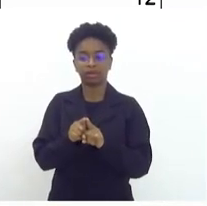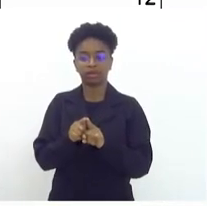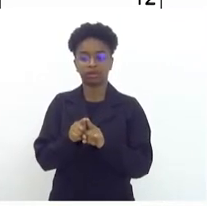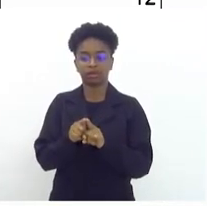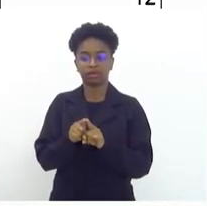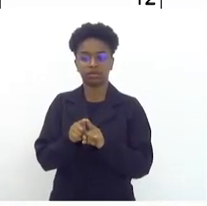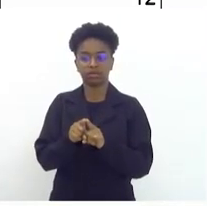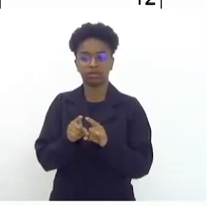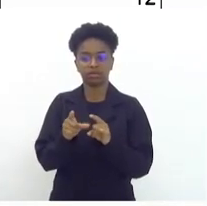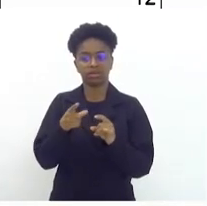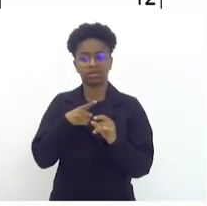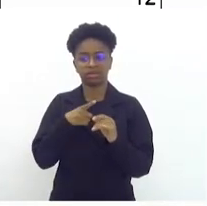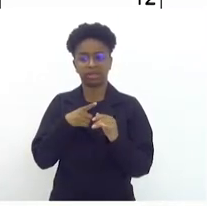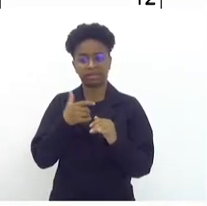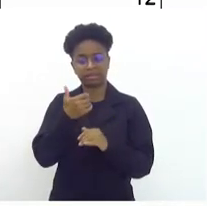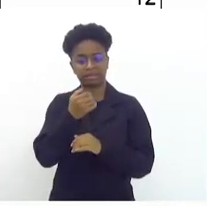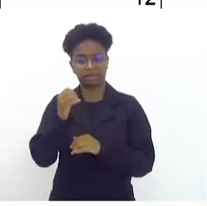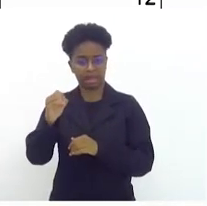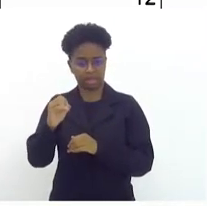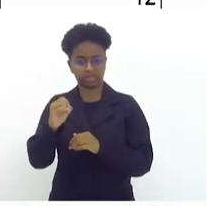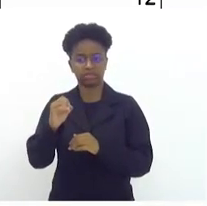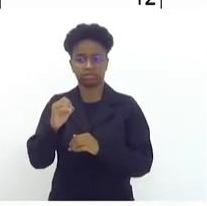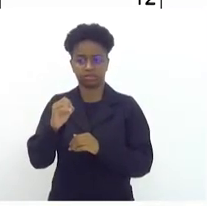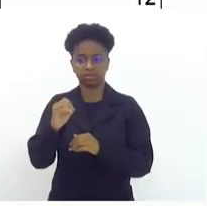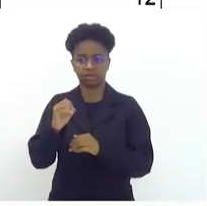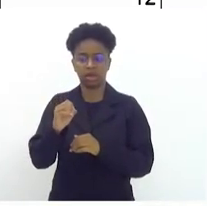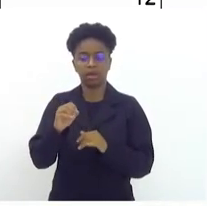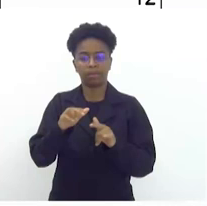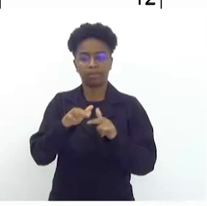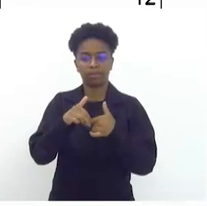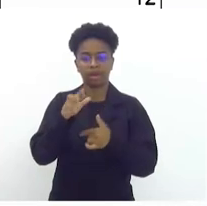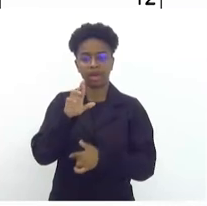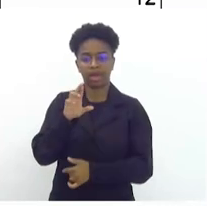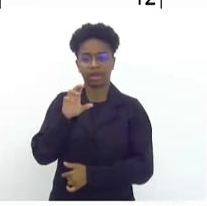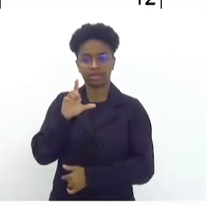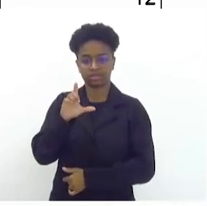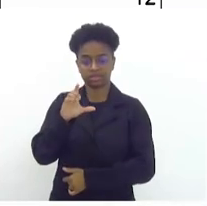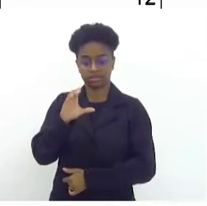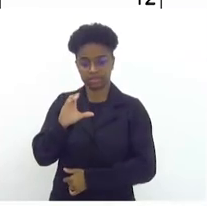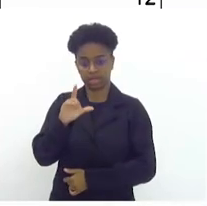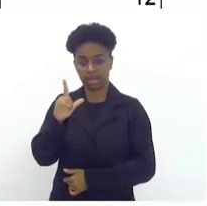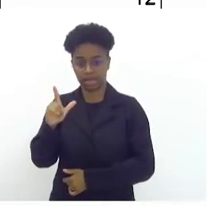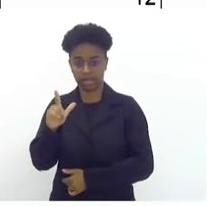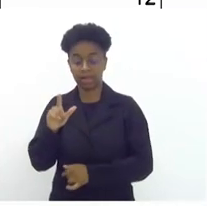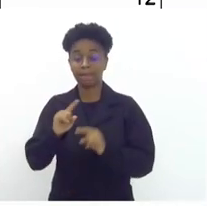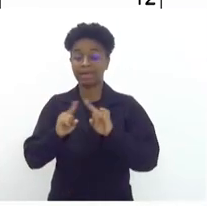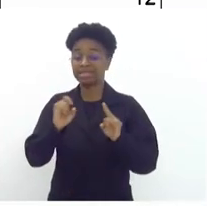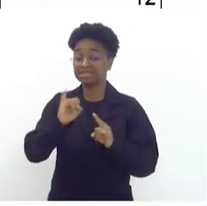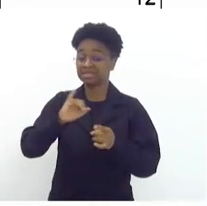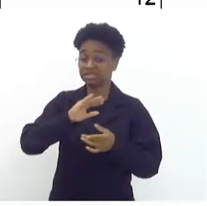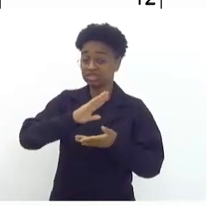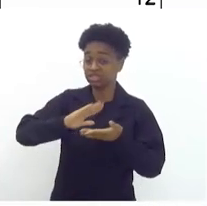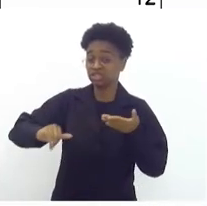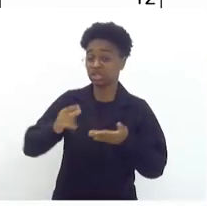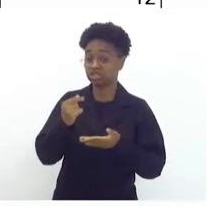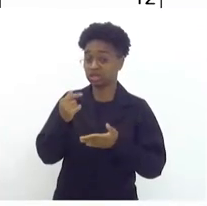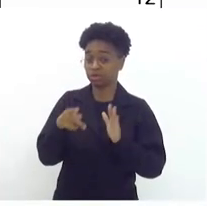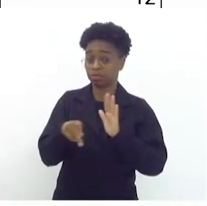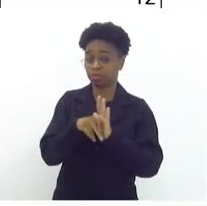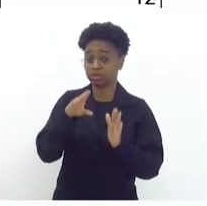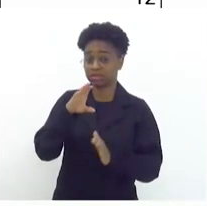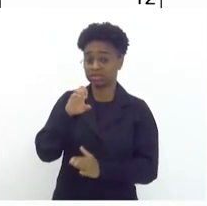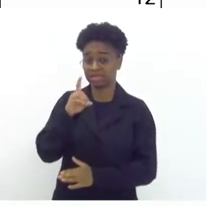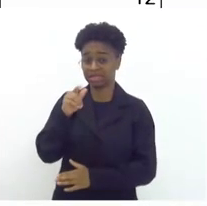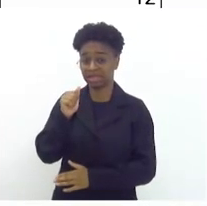posição até melhor na décima posição Mas ainda tem o dinheiro da Cedae dentro se a gente chegar o dinheiro da ansiedade a gente vai lá